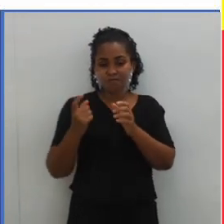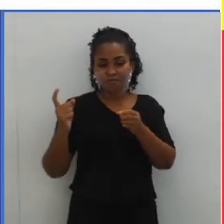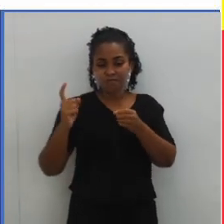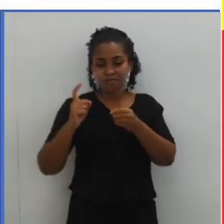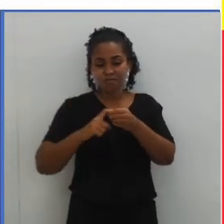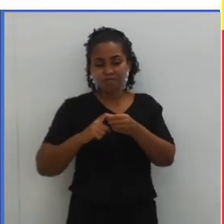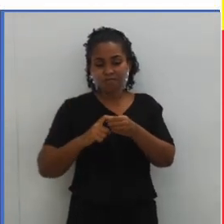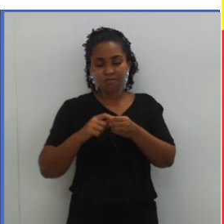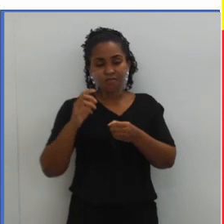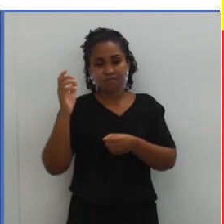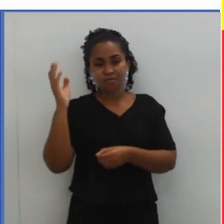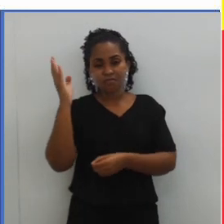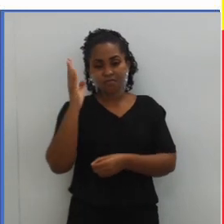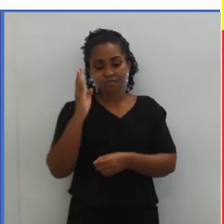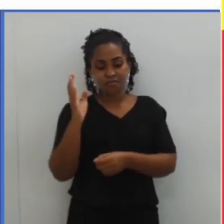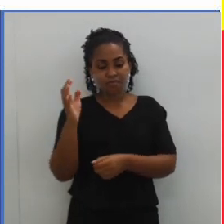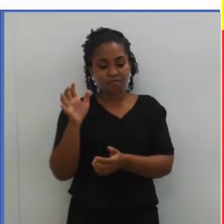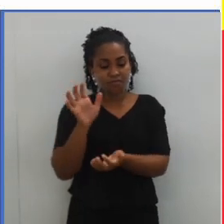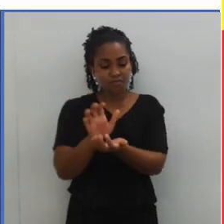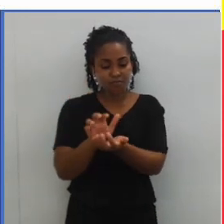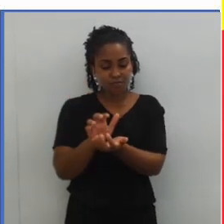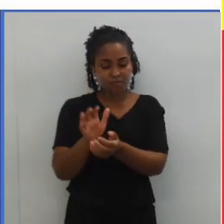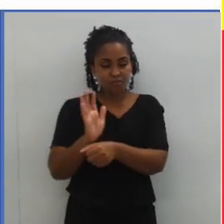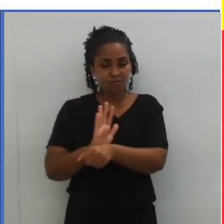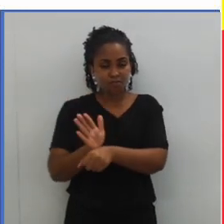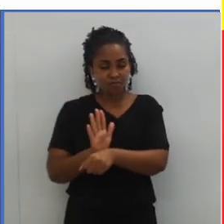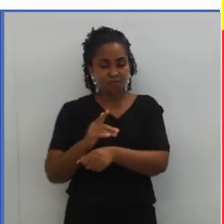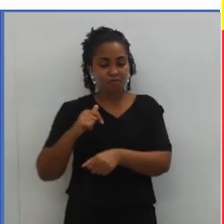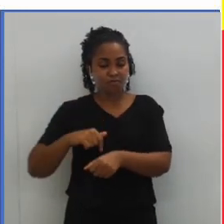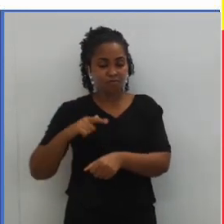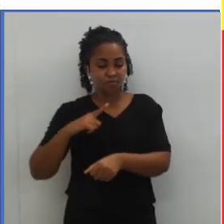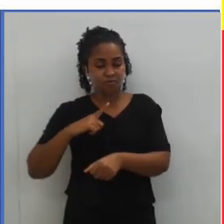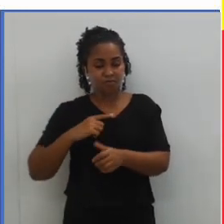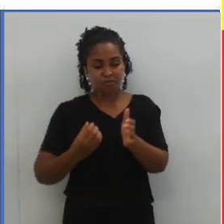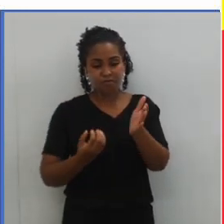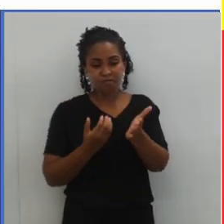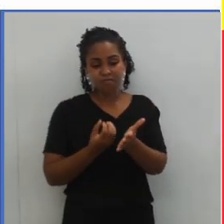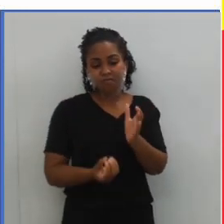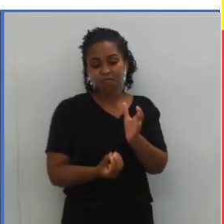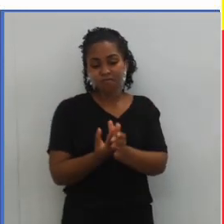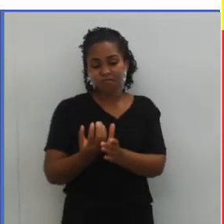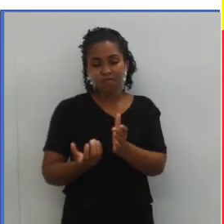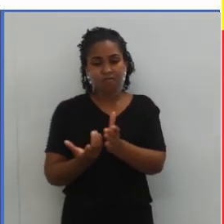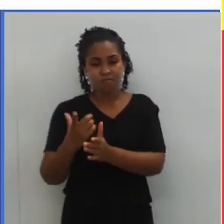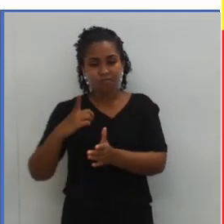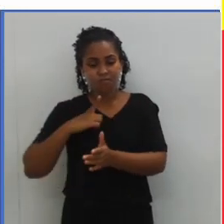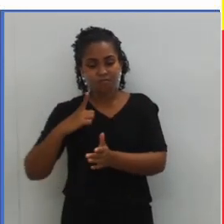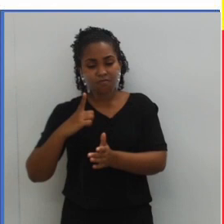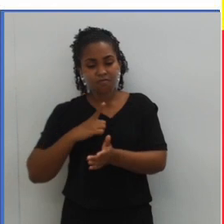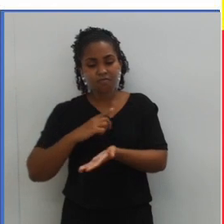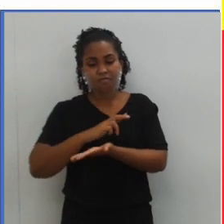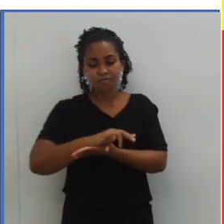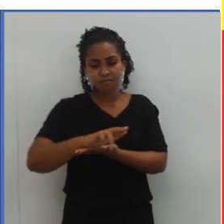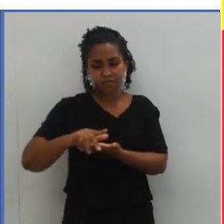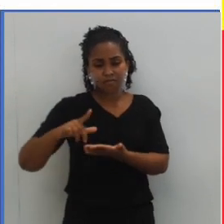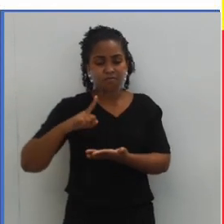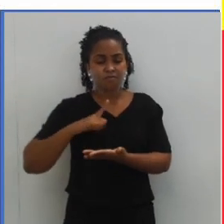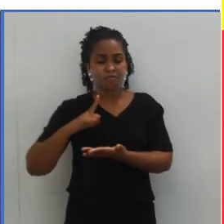cinema pernambucano. Que lembrando que quando, né, começou a surgir o cinema sonoro, né, grandes